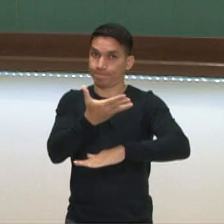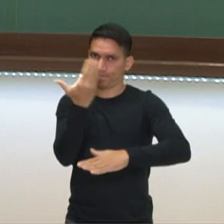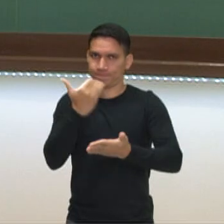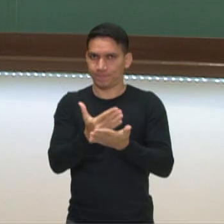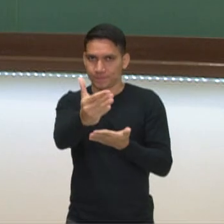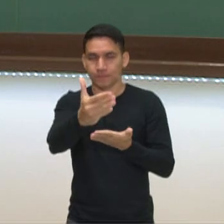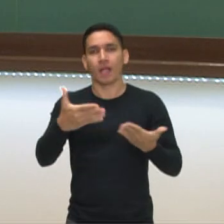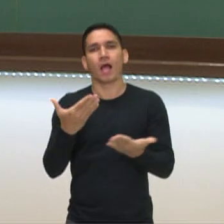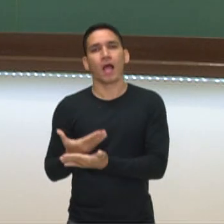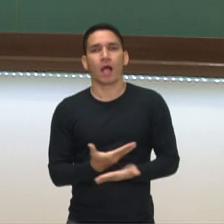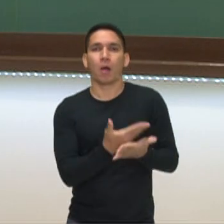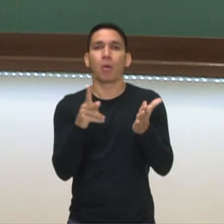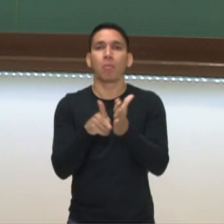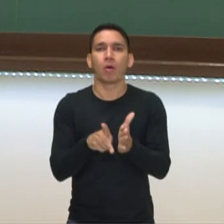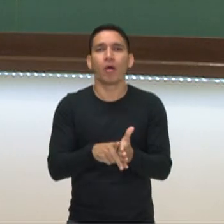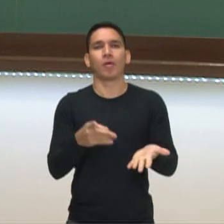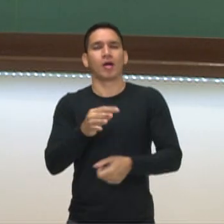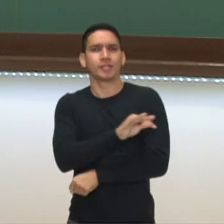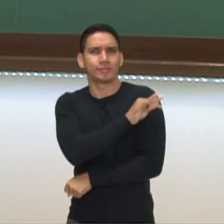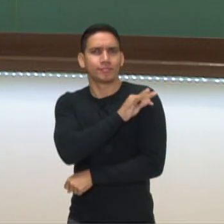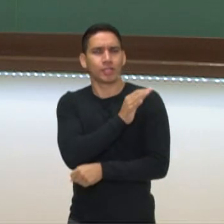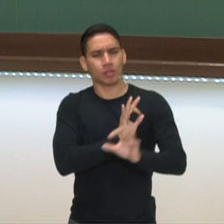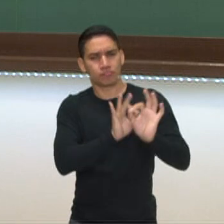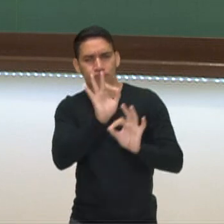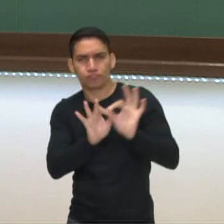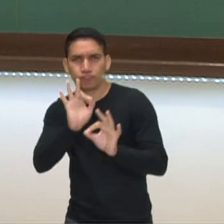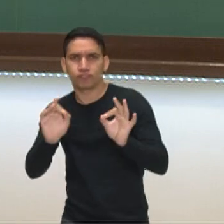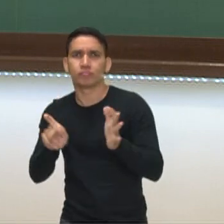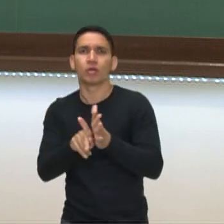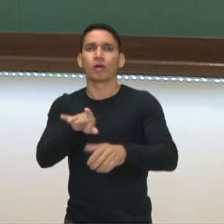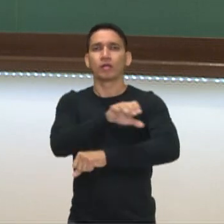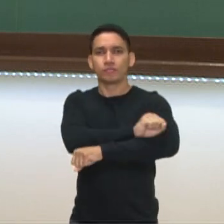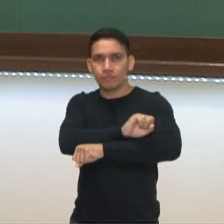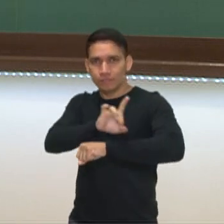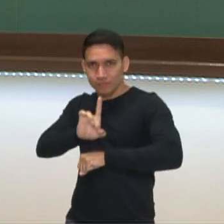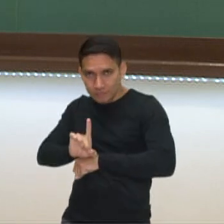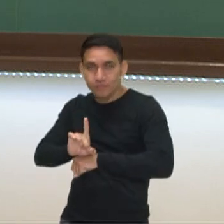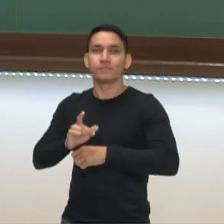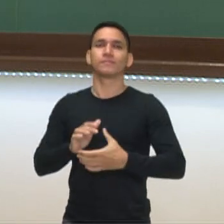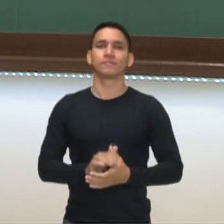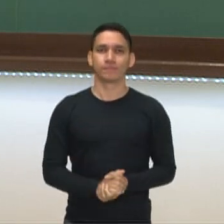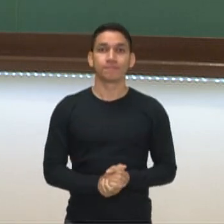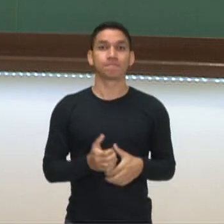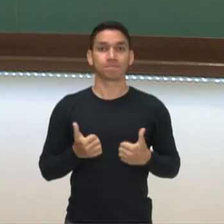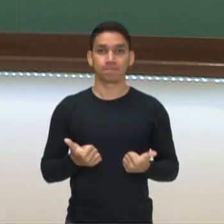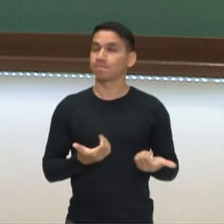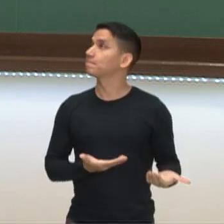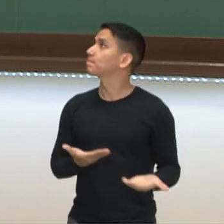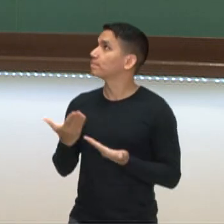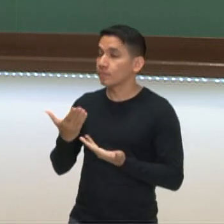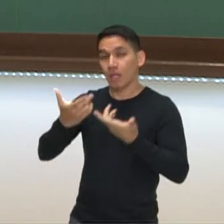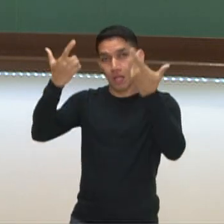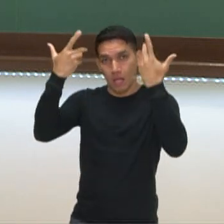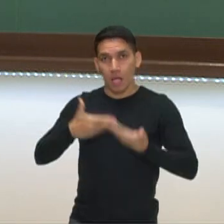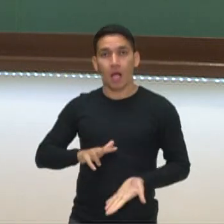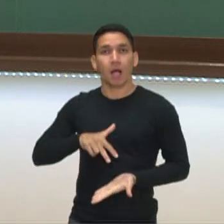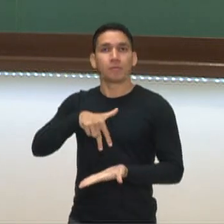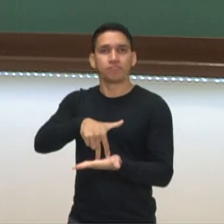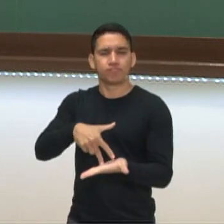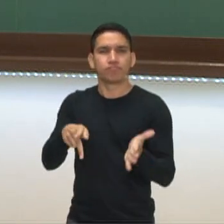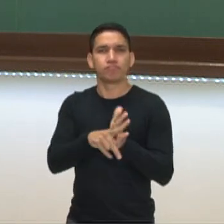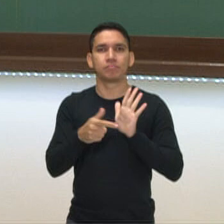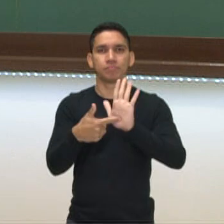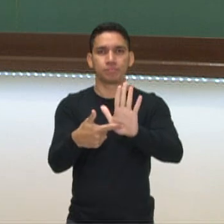então essa aula foi produzida pelos técnicos da Secretaria de Educação, tá? Então eu só estou apresentando essa